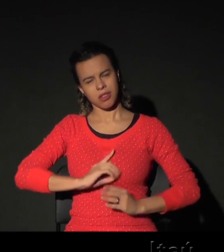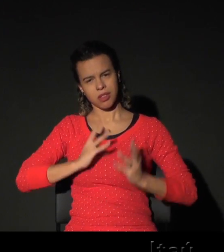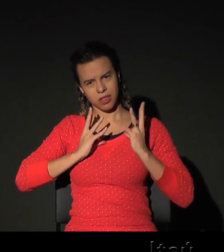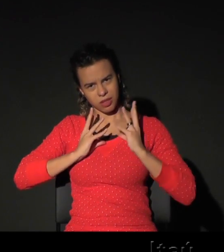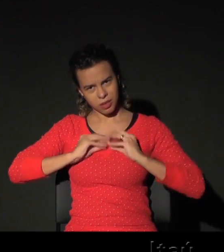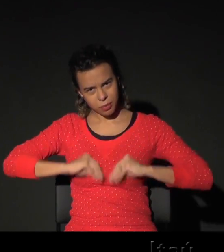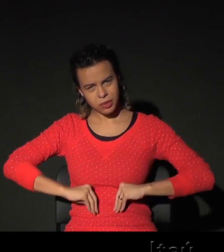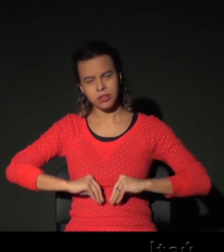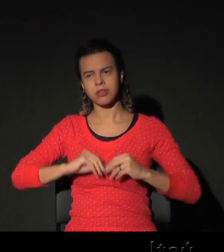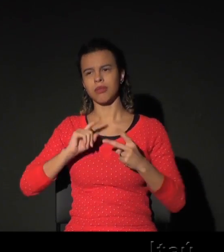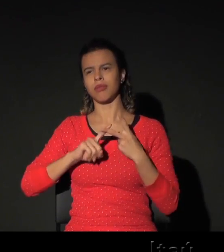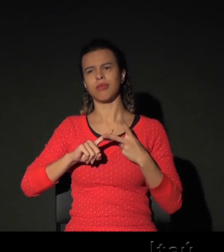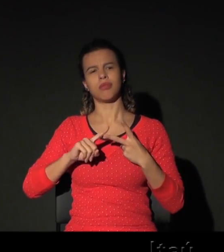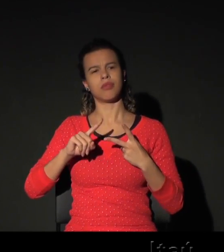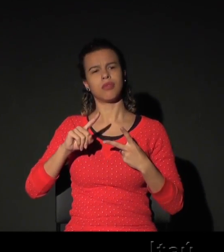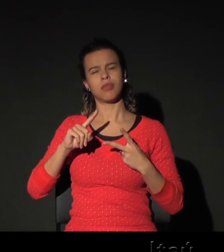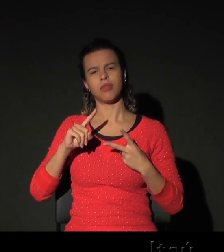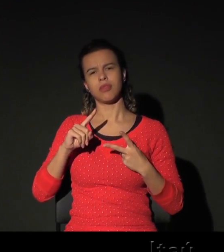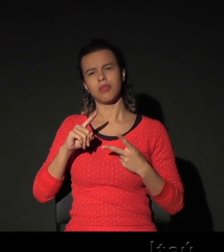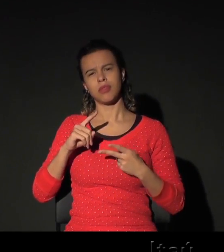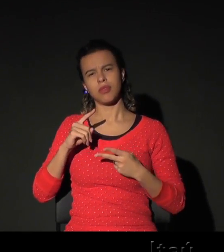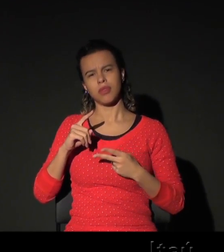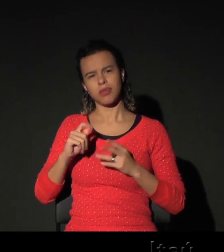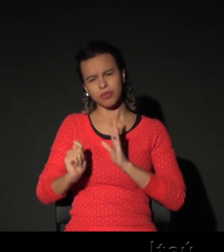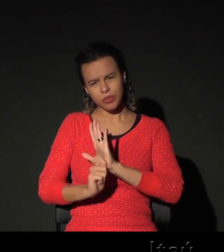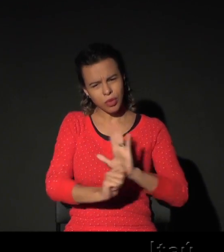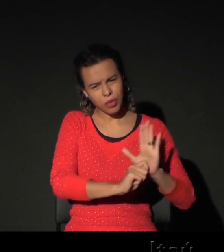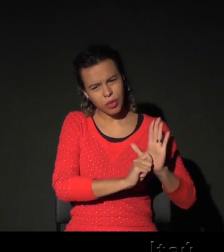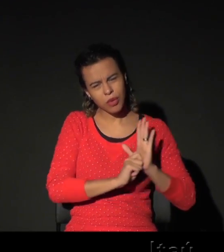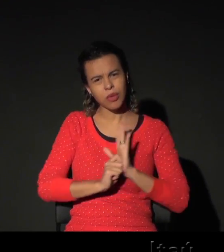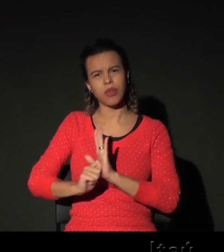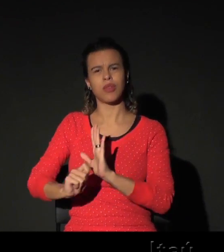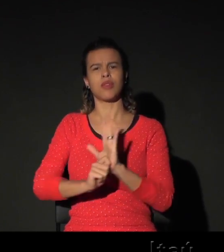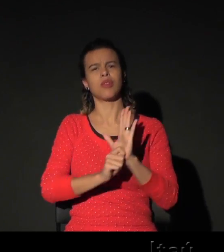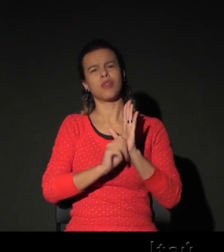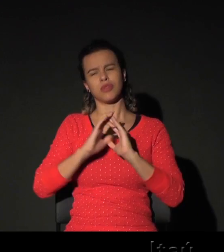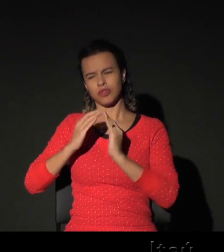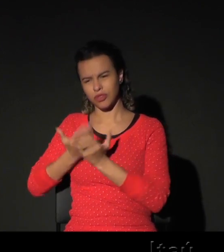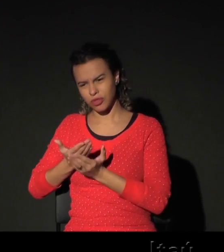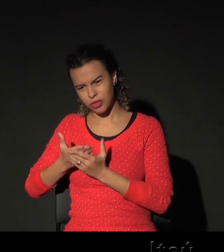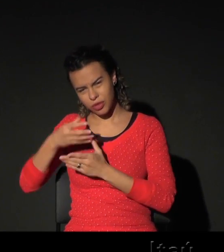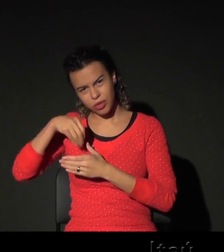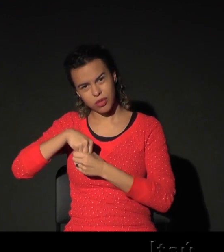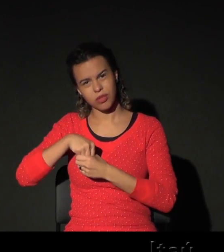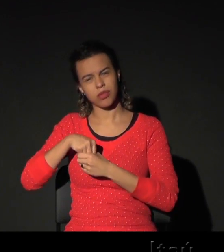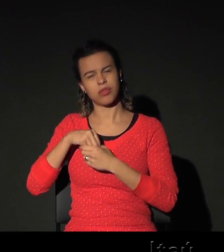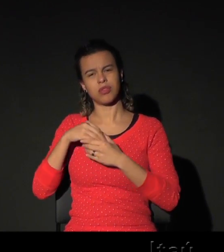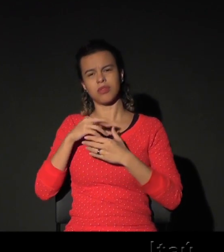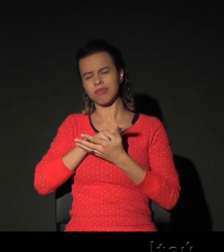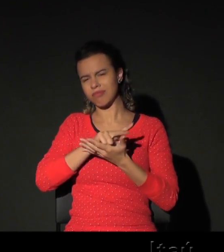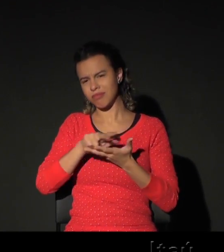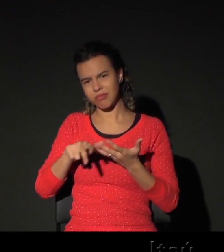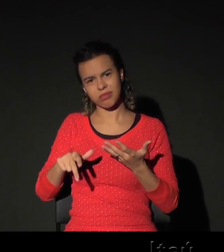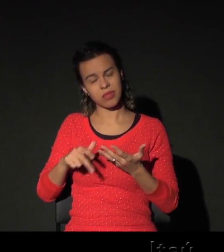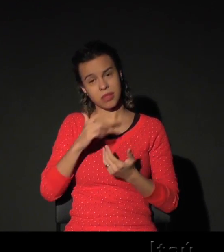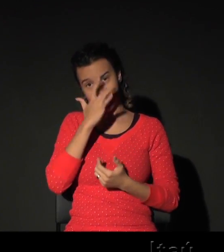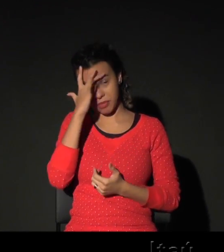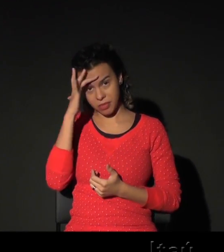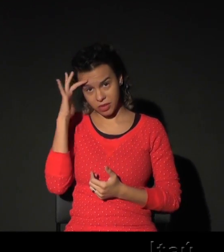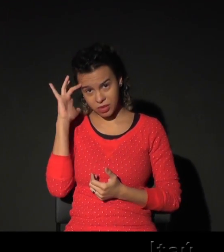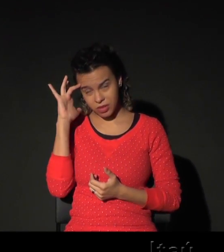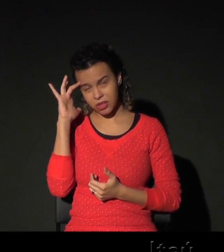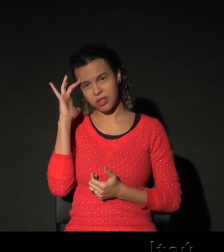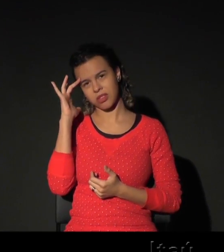de processo de de drogati zação nas escolas e muitas